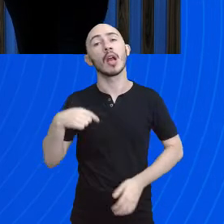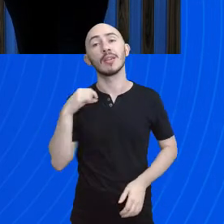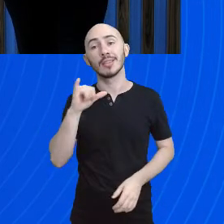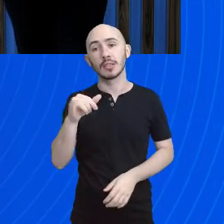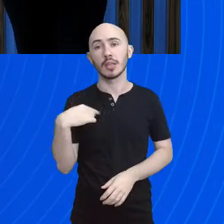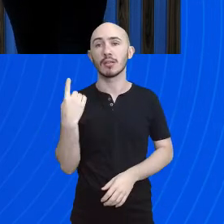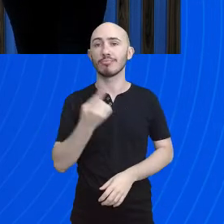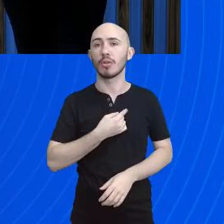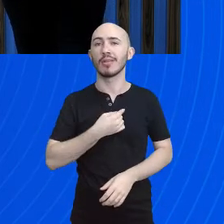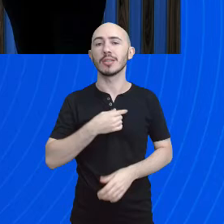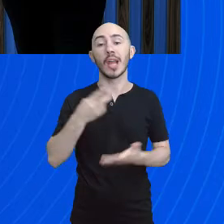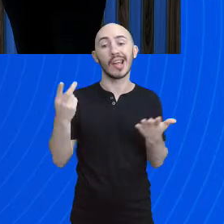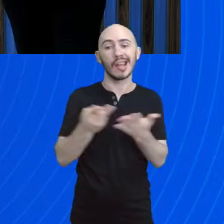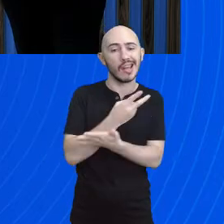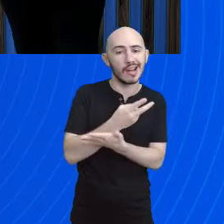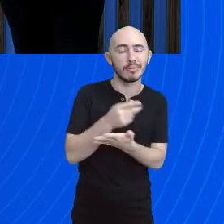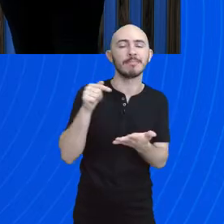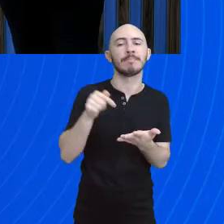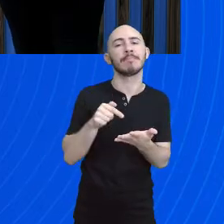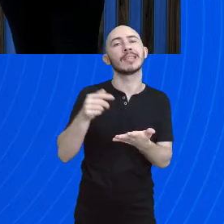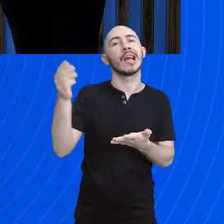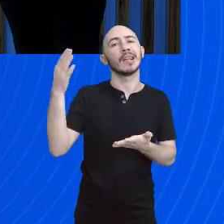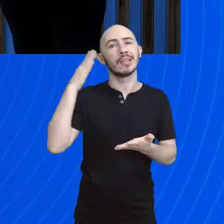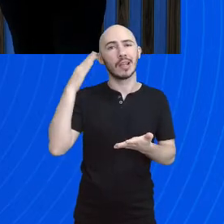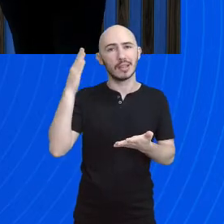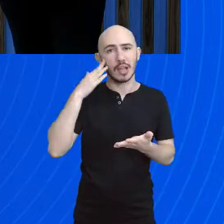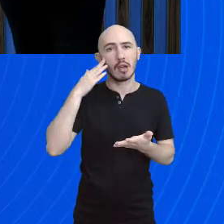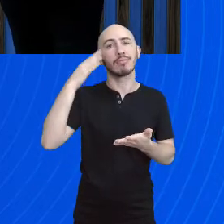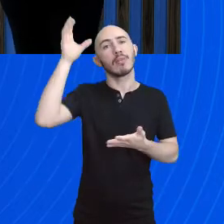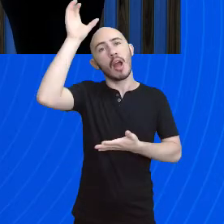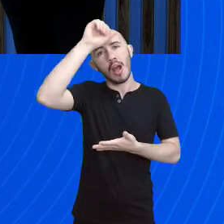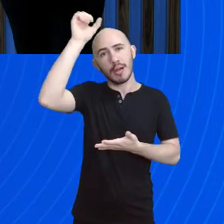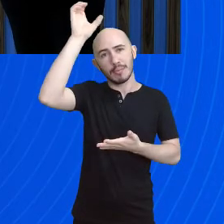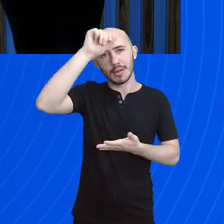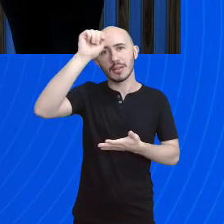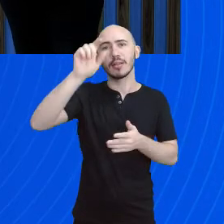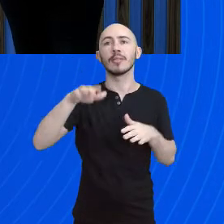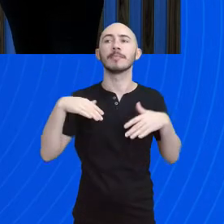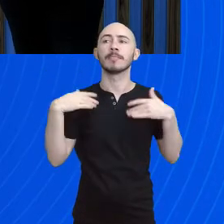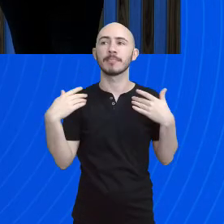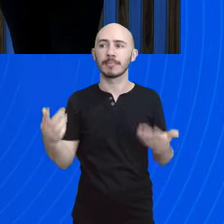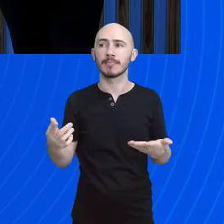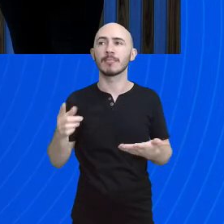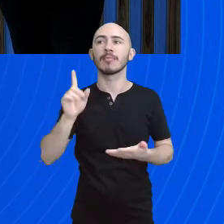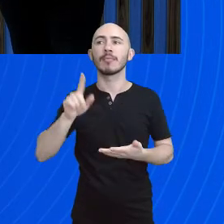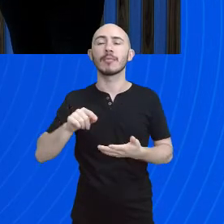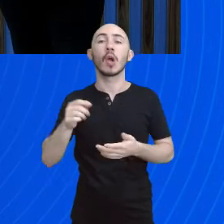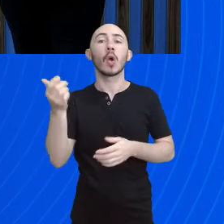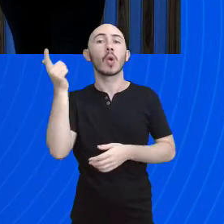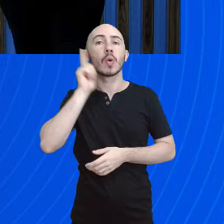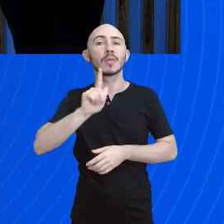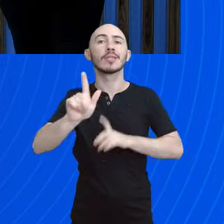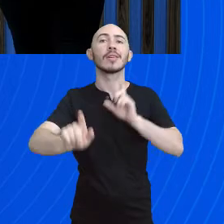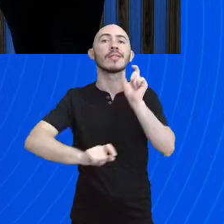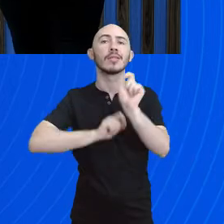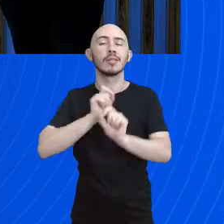com o erro, né, gente? Aquele que consegue aprender na adversidade, ele vai